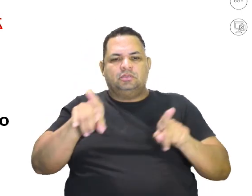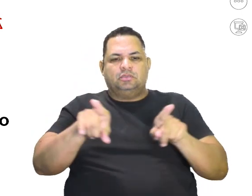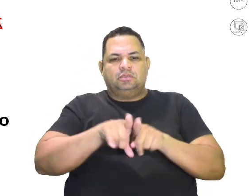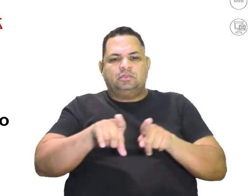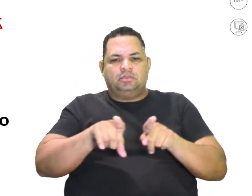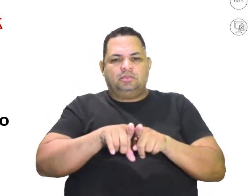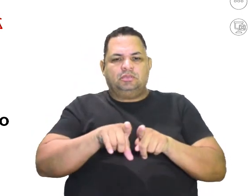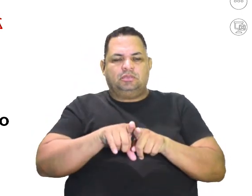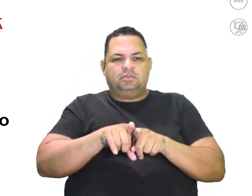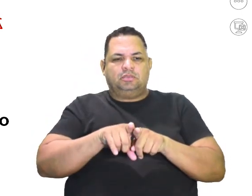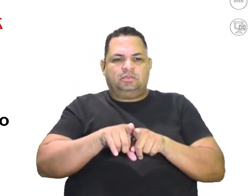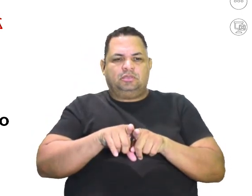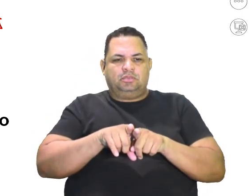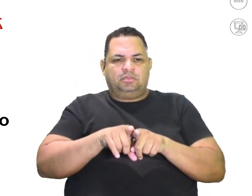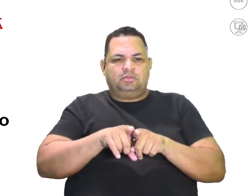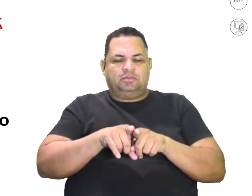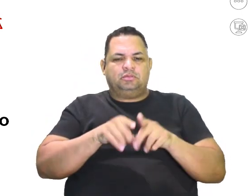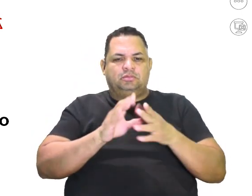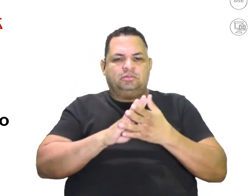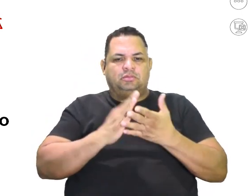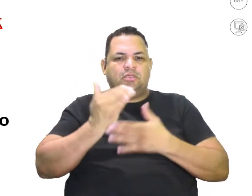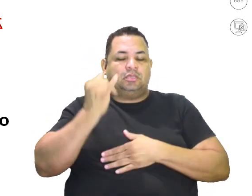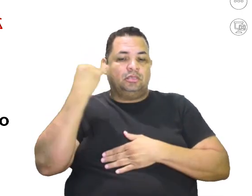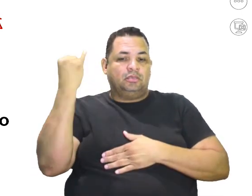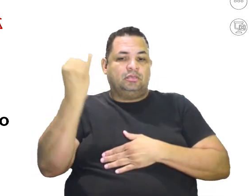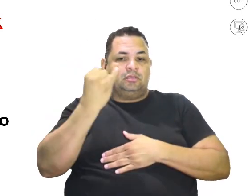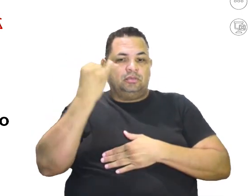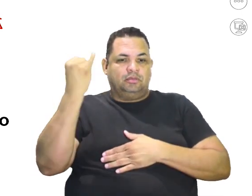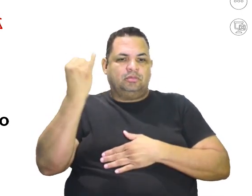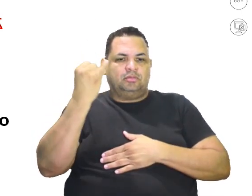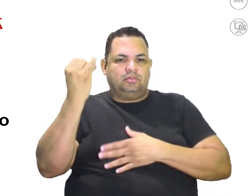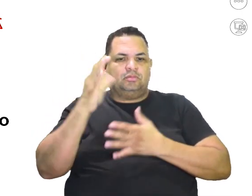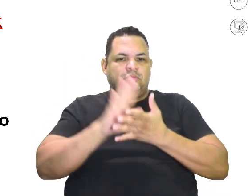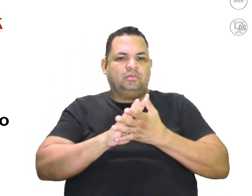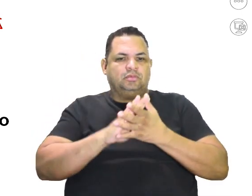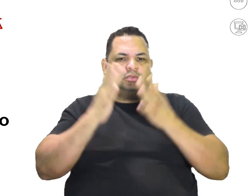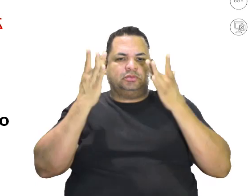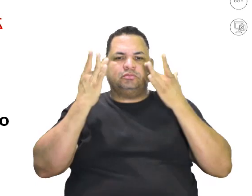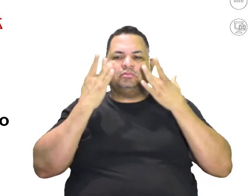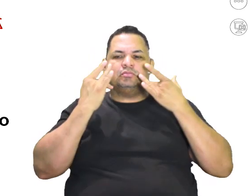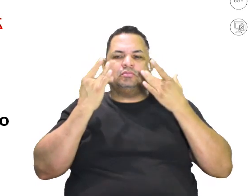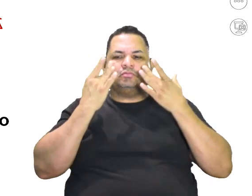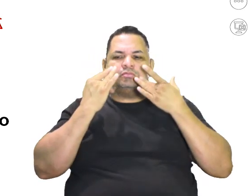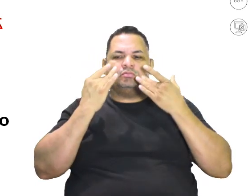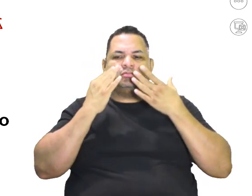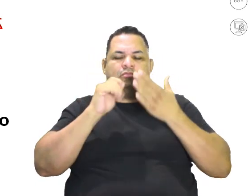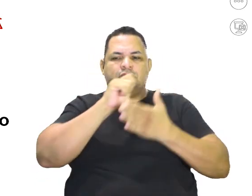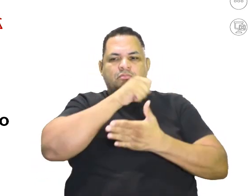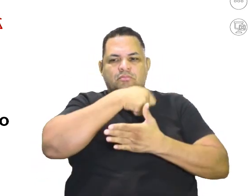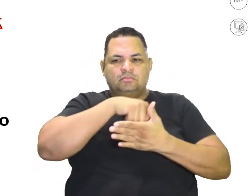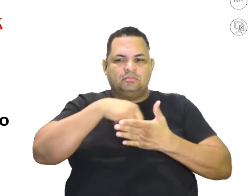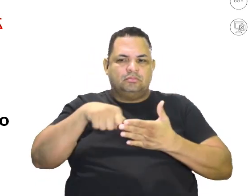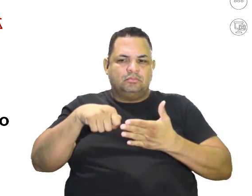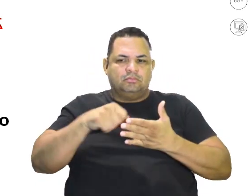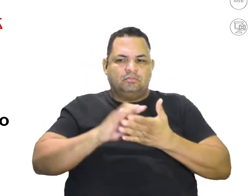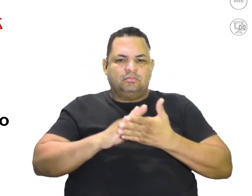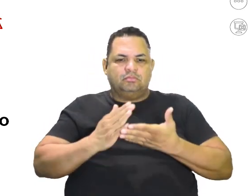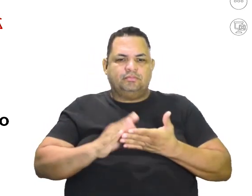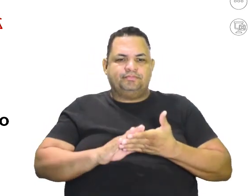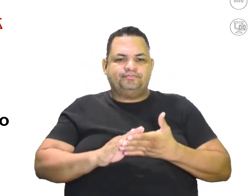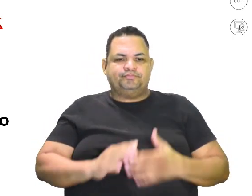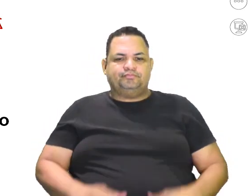também foi importante no segmento teatral. Escreveu muitas peças e tudo